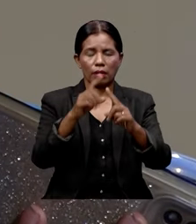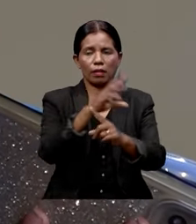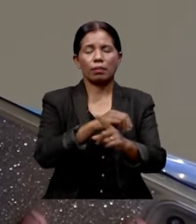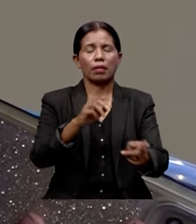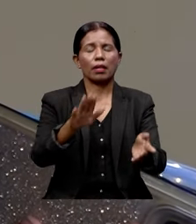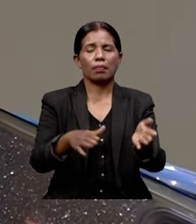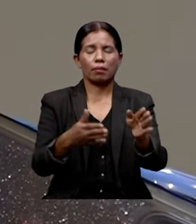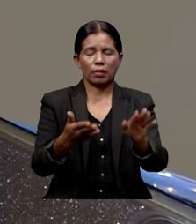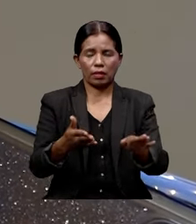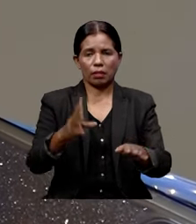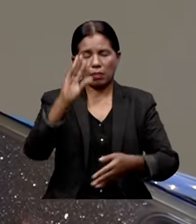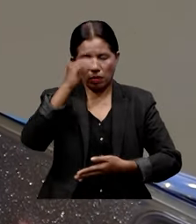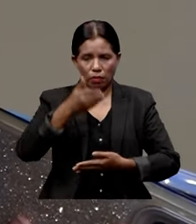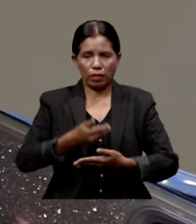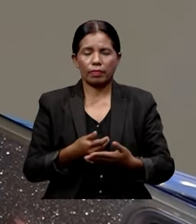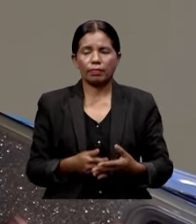iba uangnya